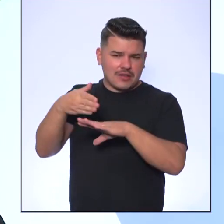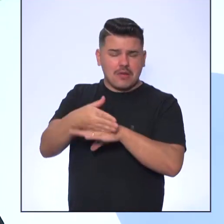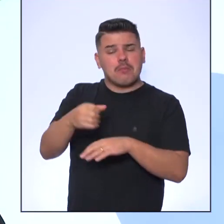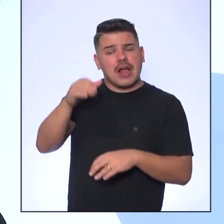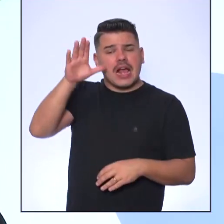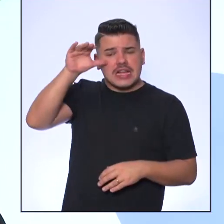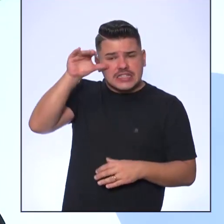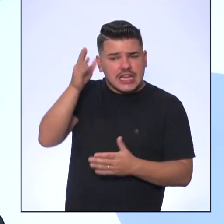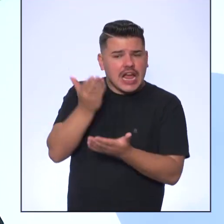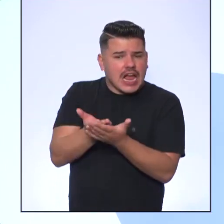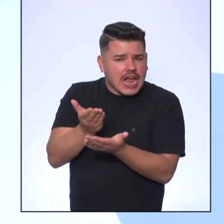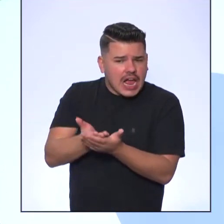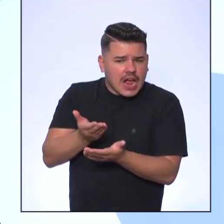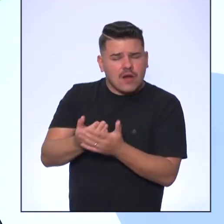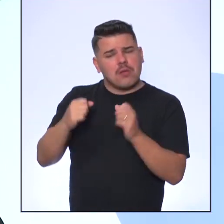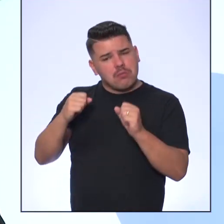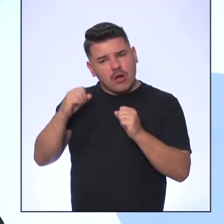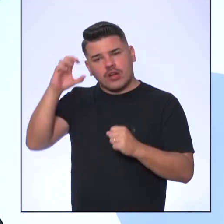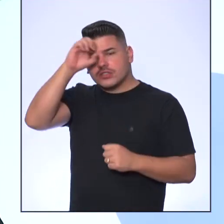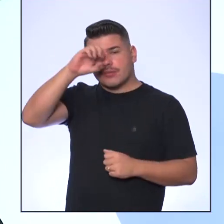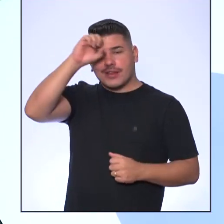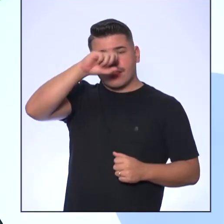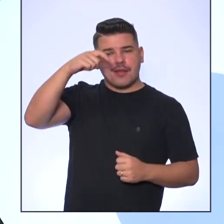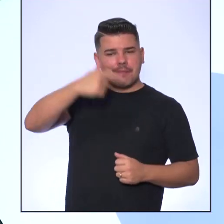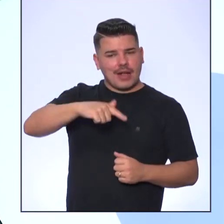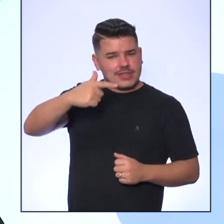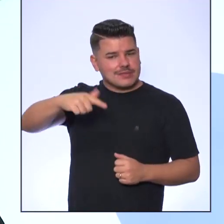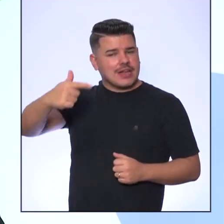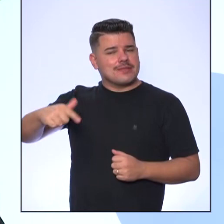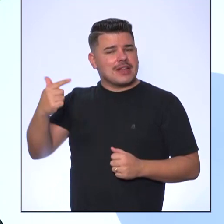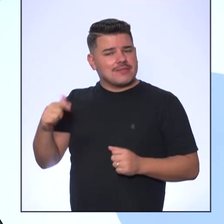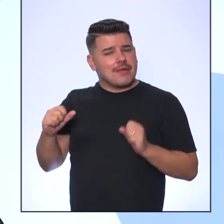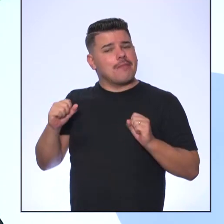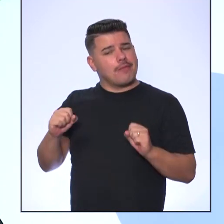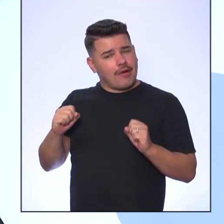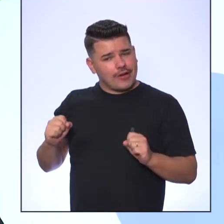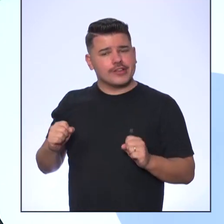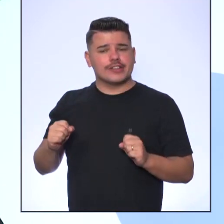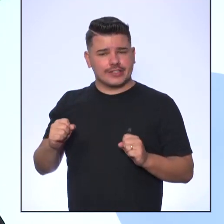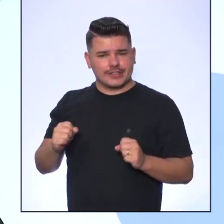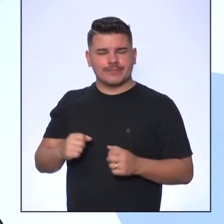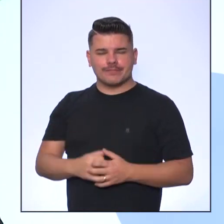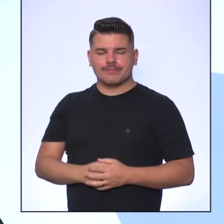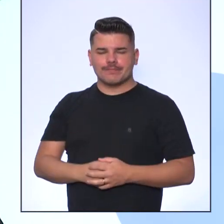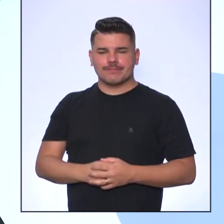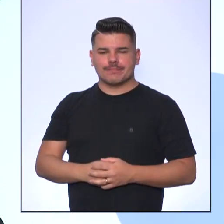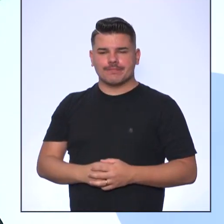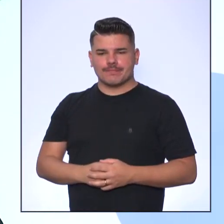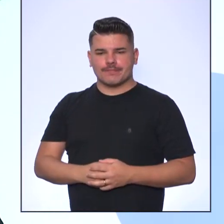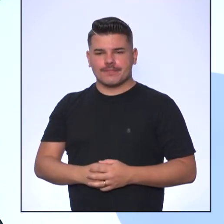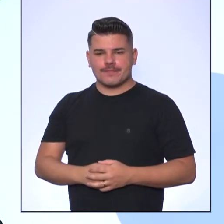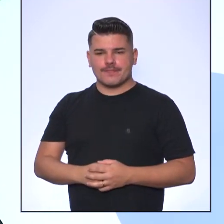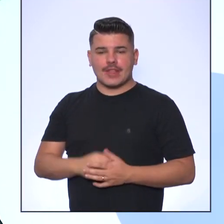pode assistir como um conteúdo já na aula de amanhã, certo?